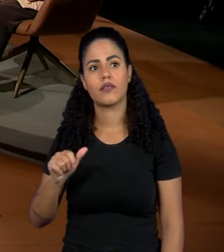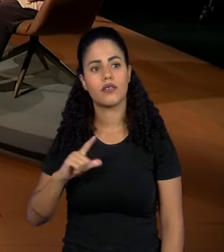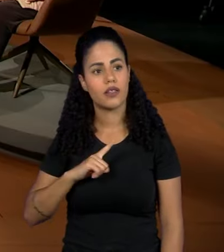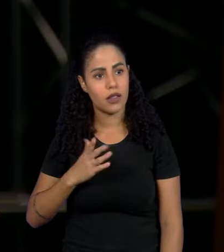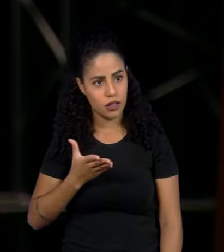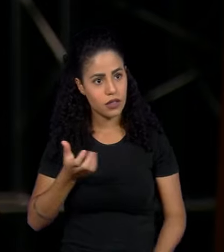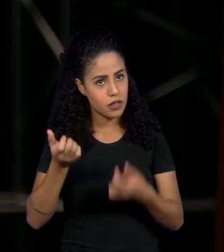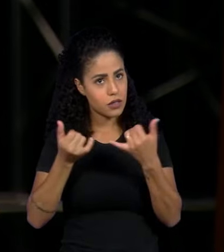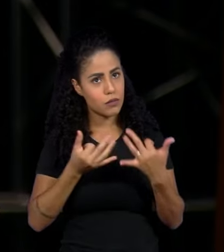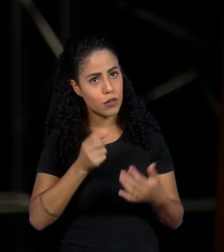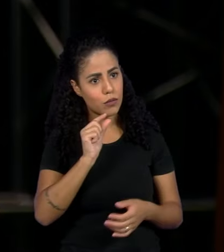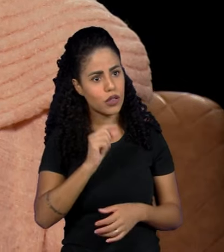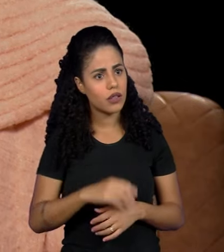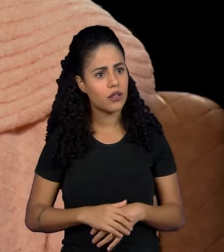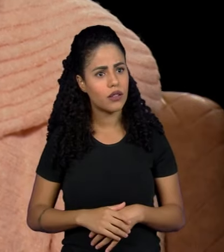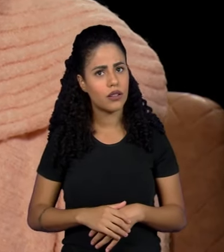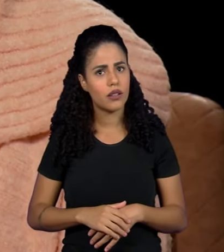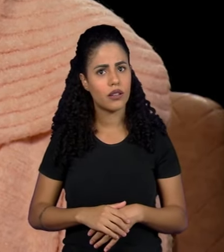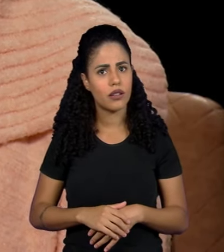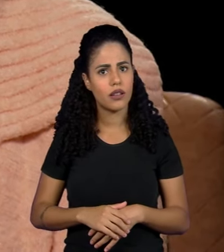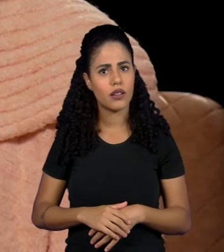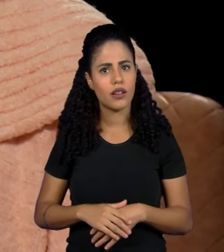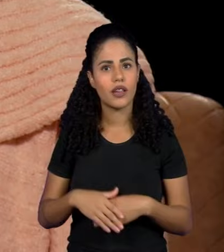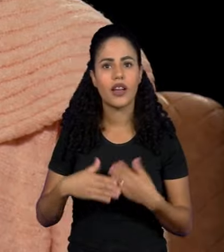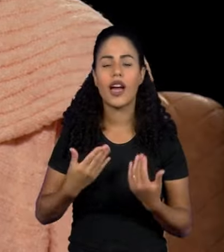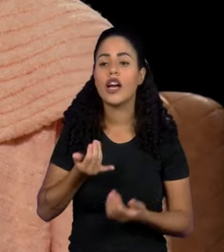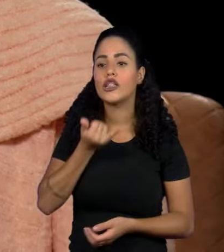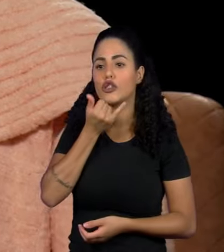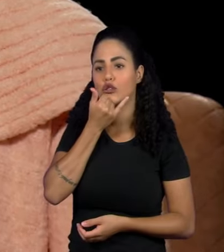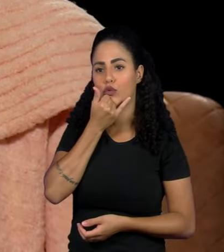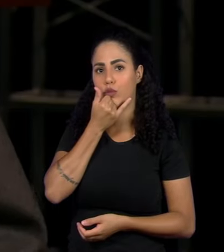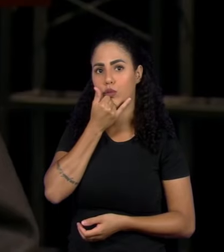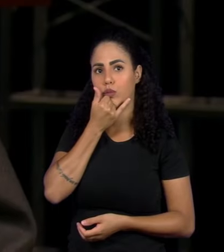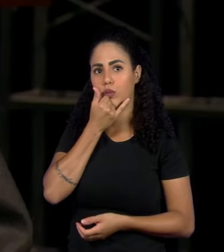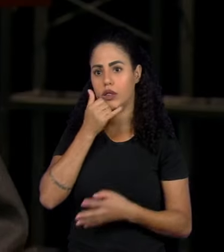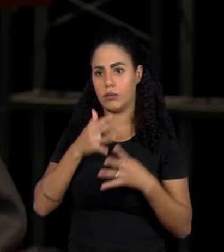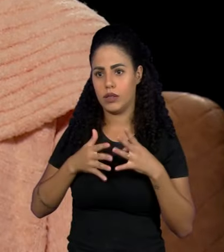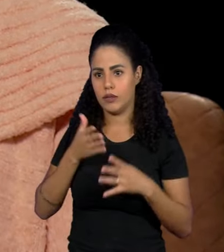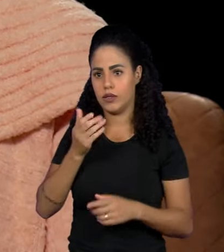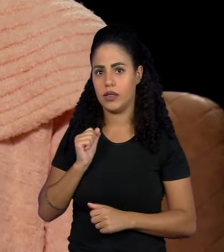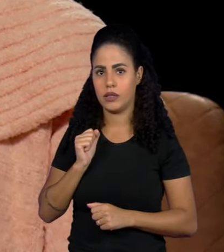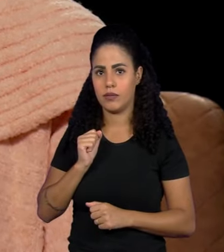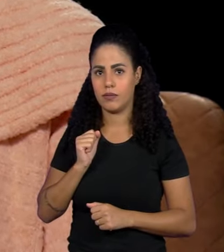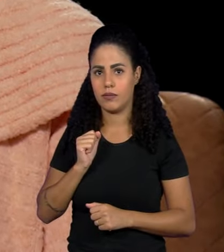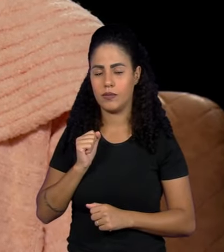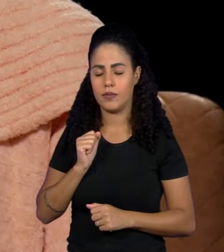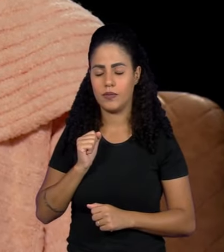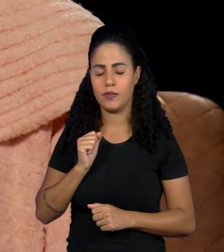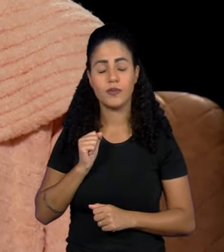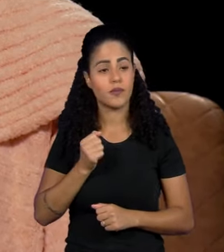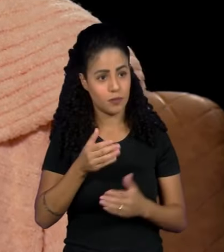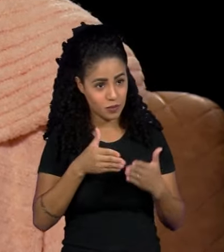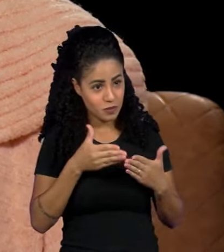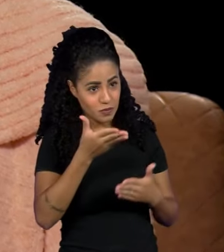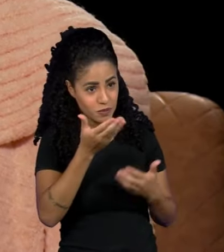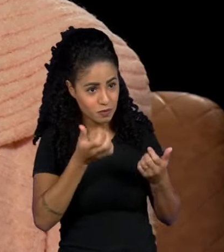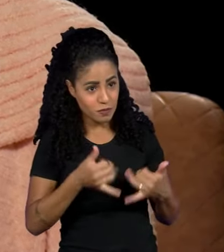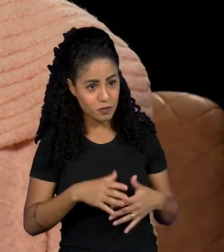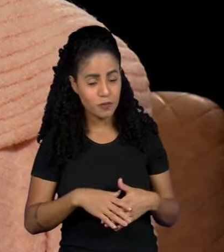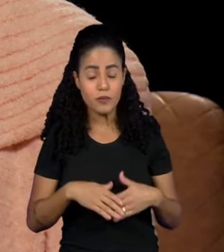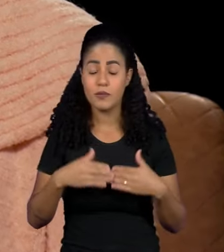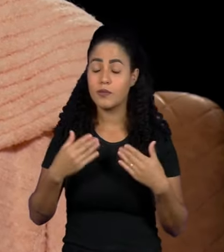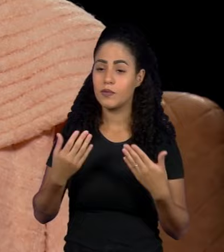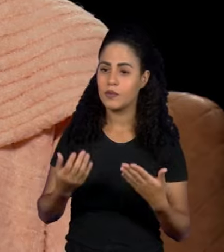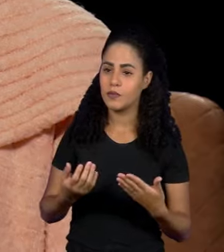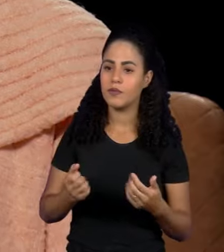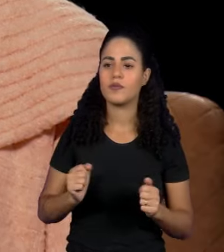Fala um pouquinho sobre ela, então. Desculpa, eu te interrompi. Por favor. Olha, a Glauce,